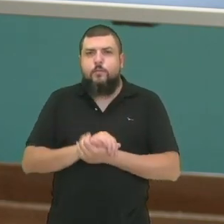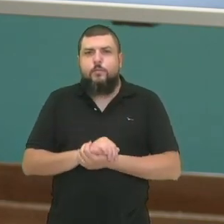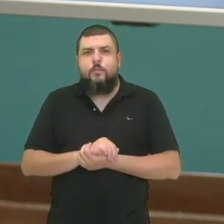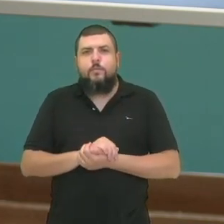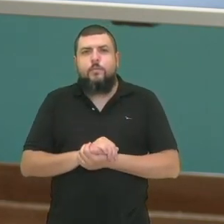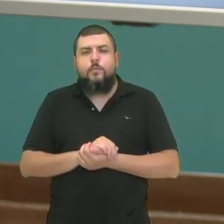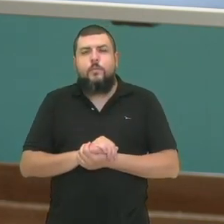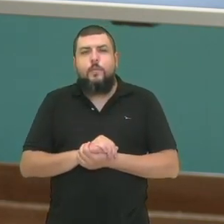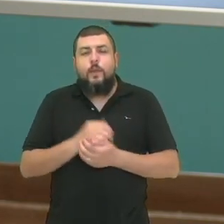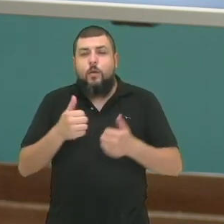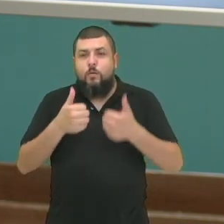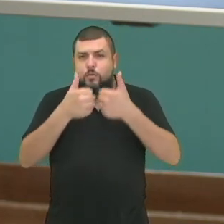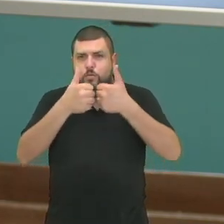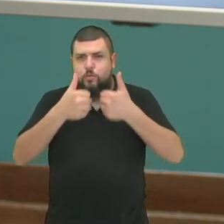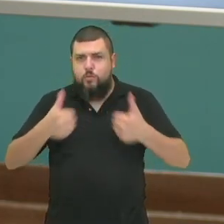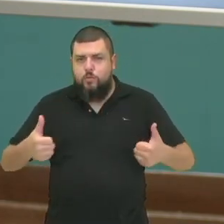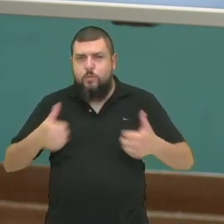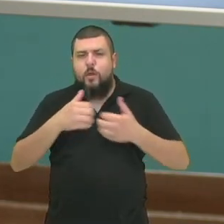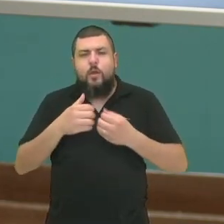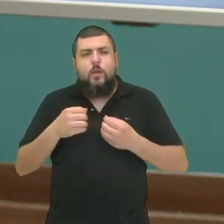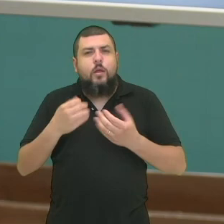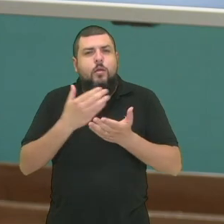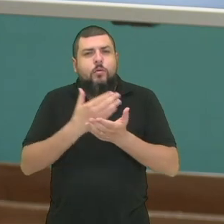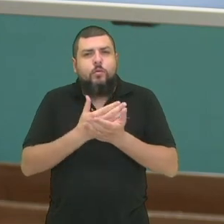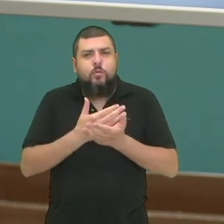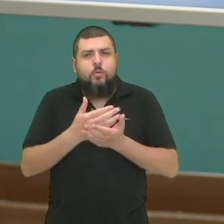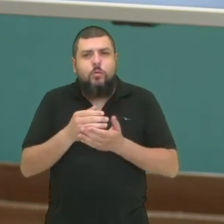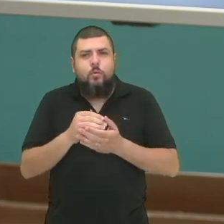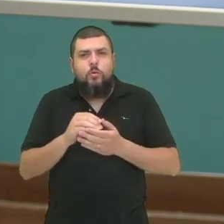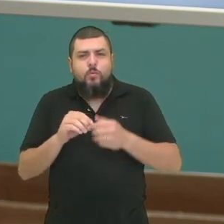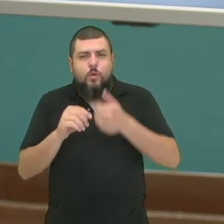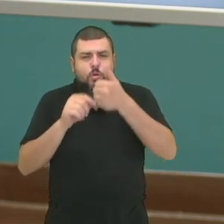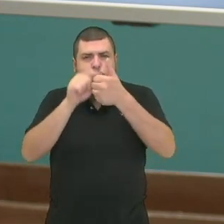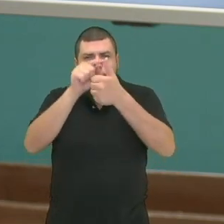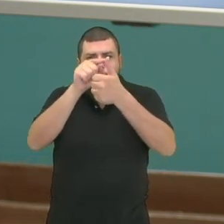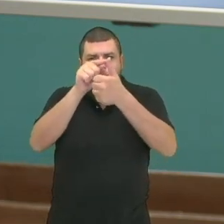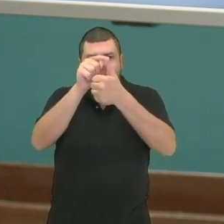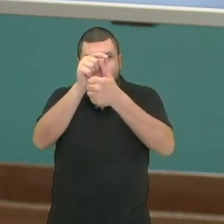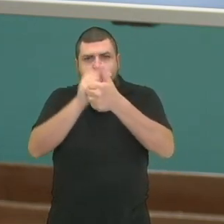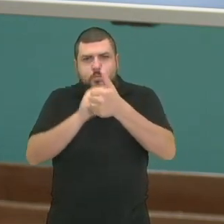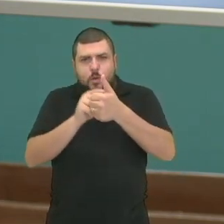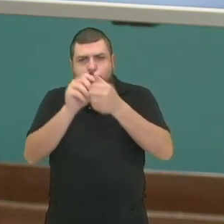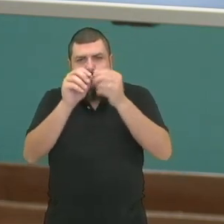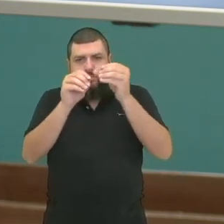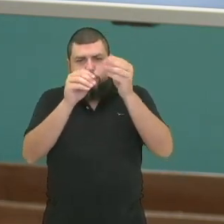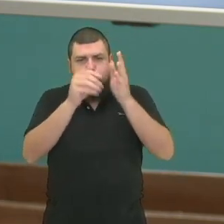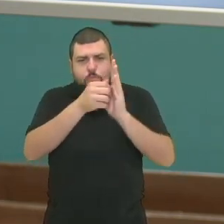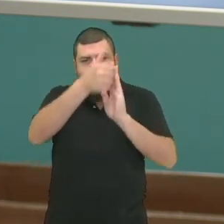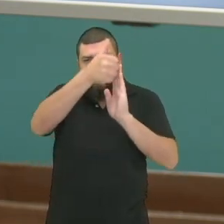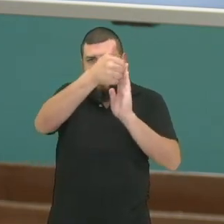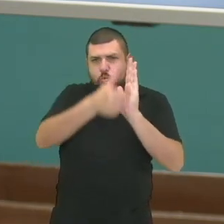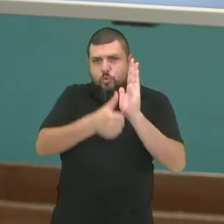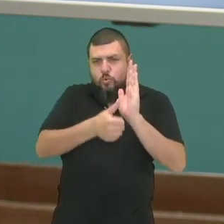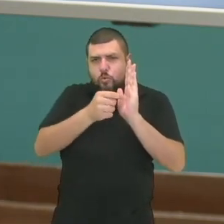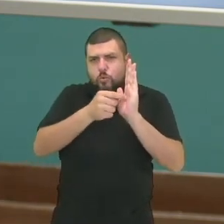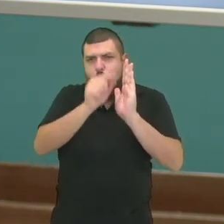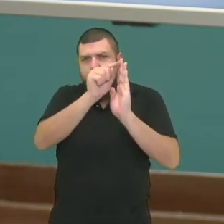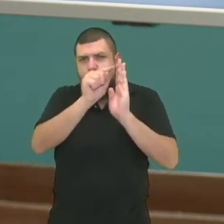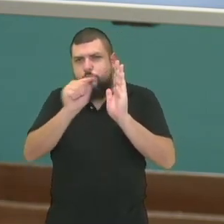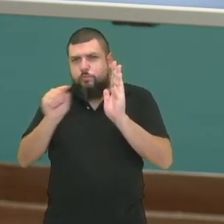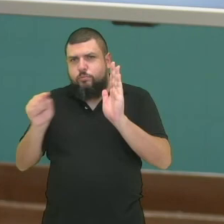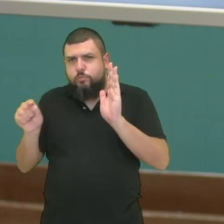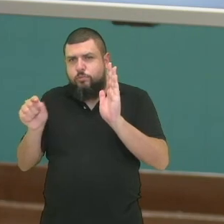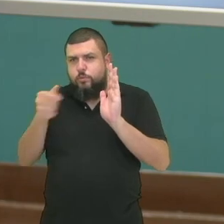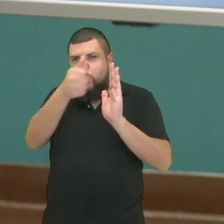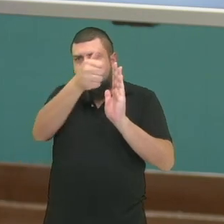ele tem que começar com a linha 1 e terminar com a coluna 1. E ali no meio de tudo